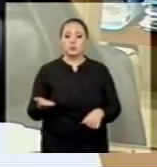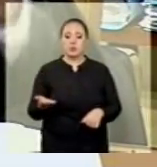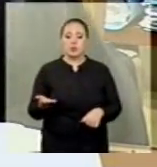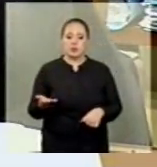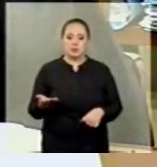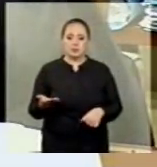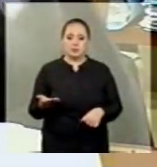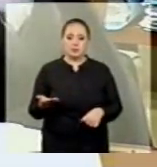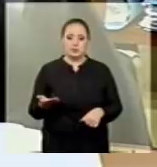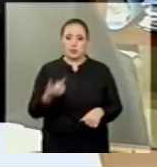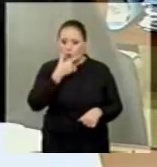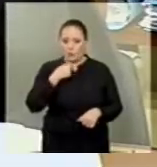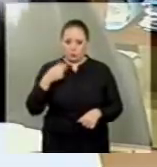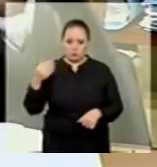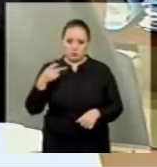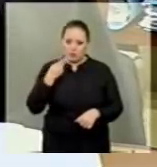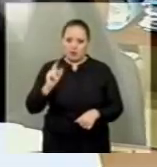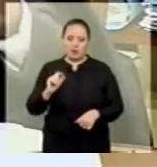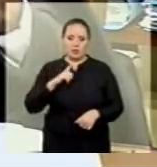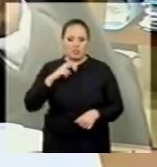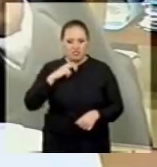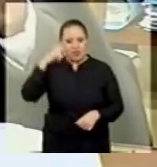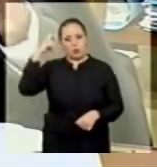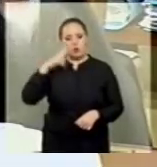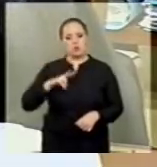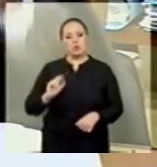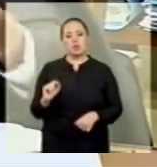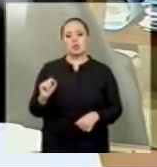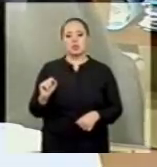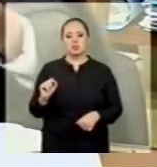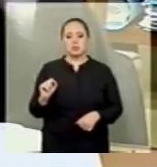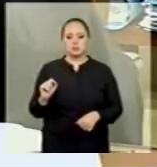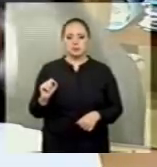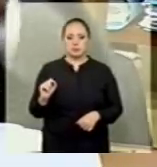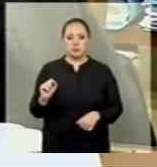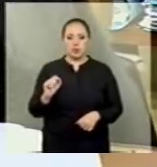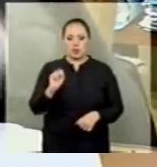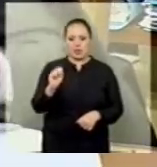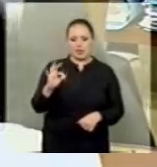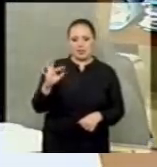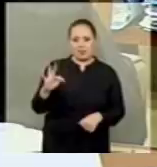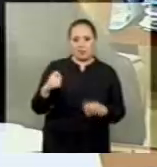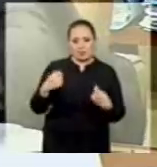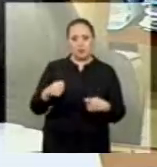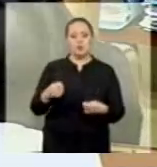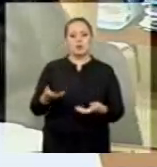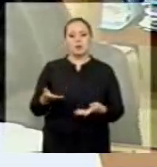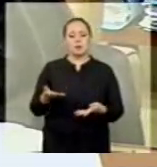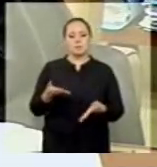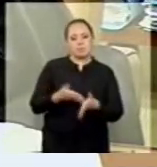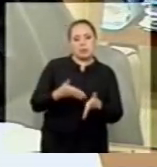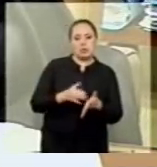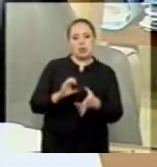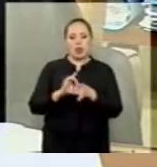Sepúlveda da Petência, que disse que tem vergonha de se ver que se alardeia que o Supremo deve impedir ou não deve conceder